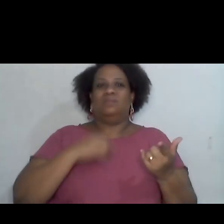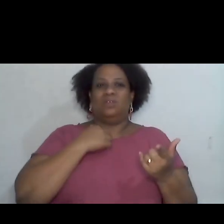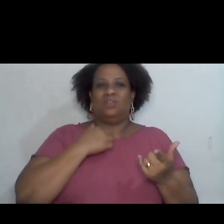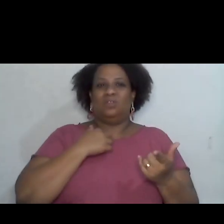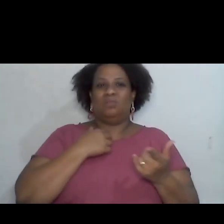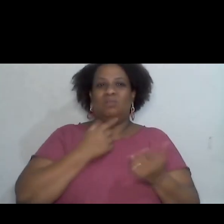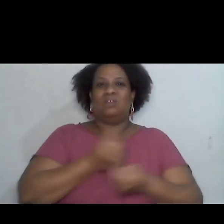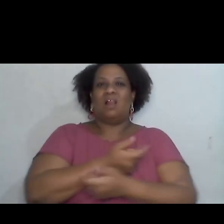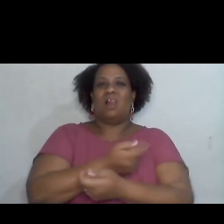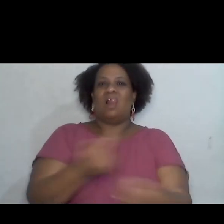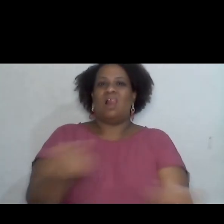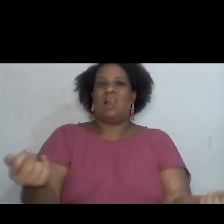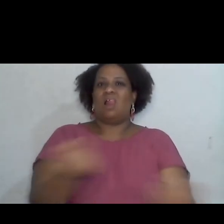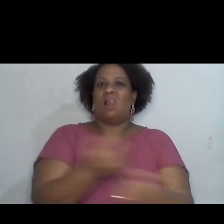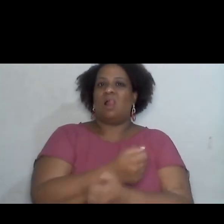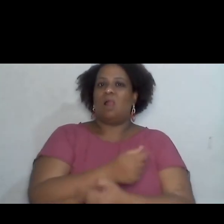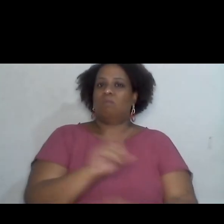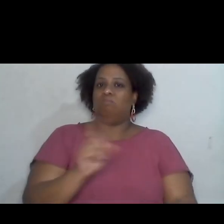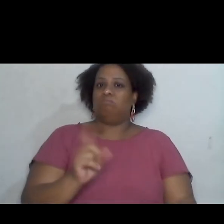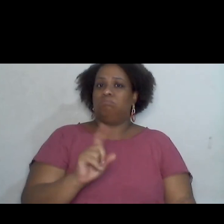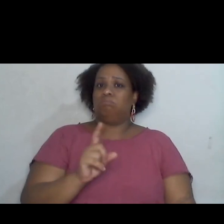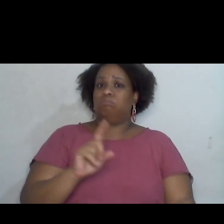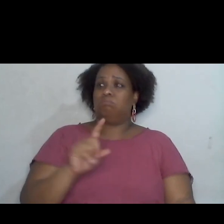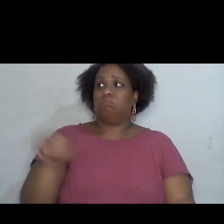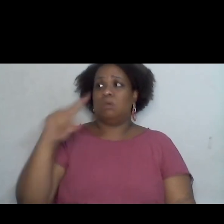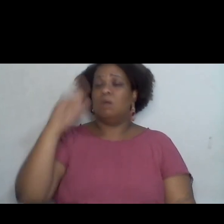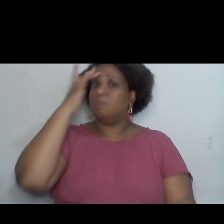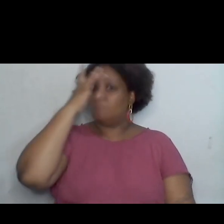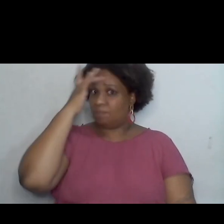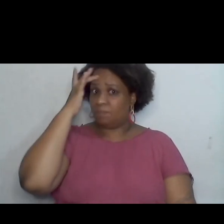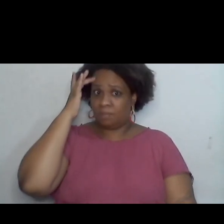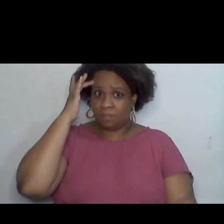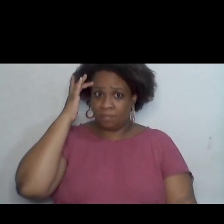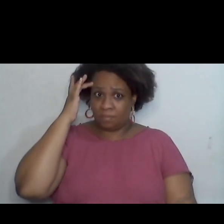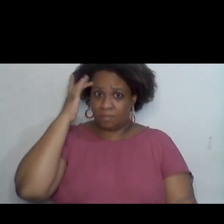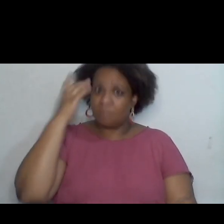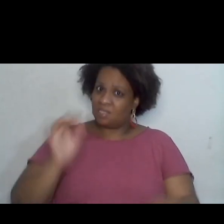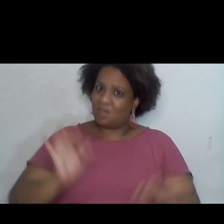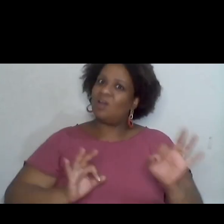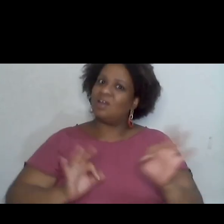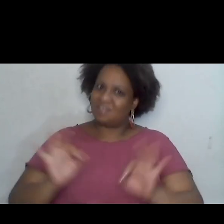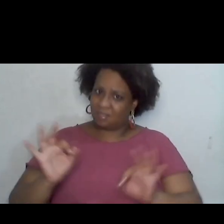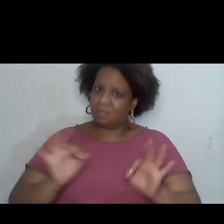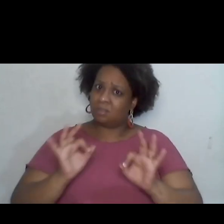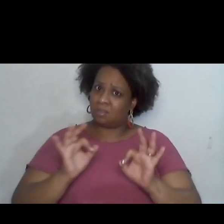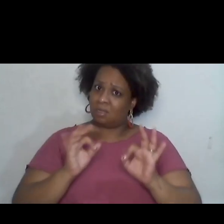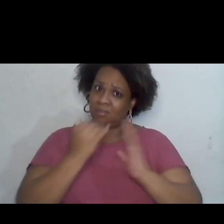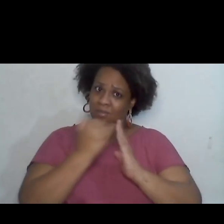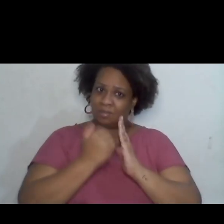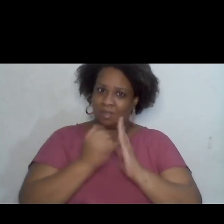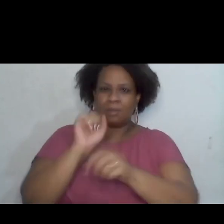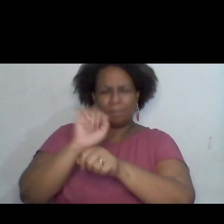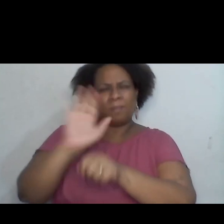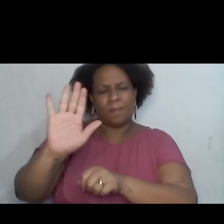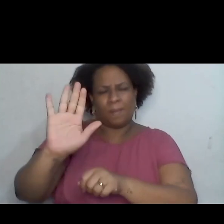ilusão. As pessoas, as entidades precisam estar organizadas e regularizadas. Só um pouquinho. Não, só um